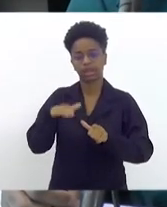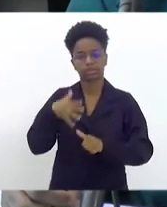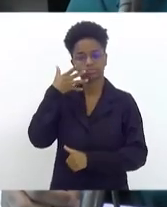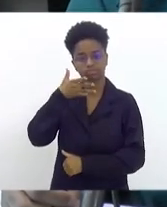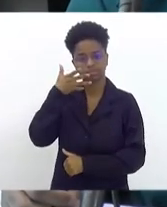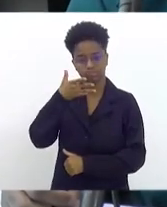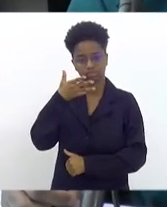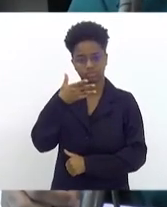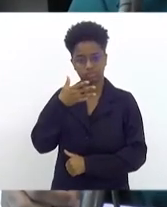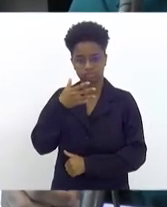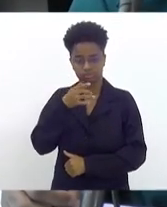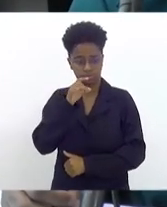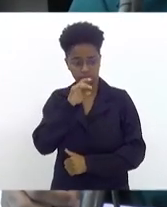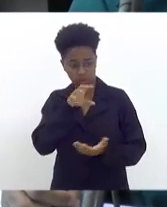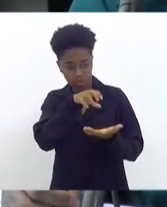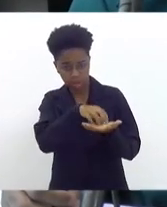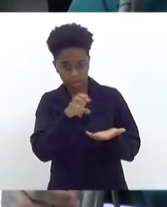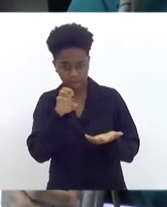do ECAD, enfim, e